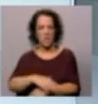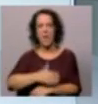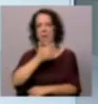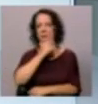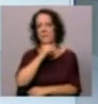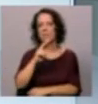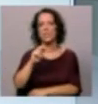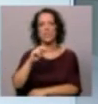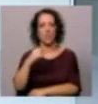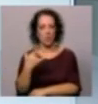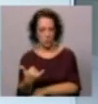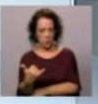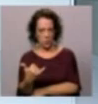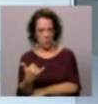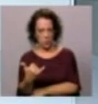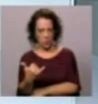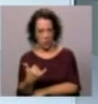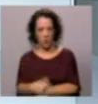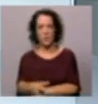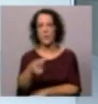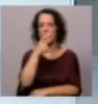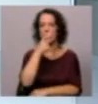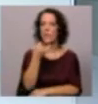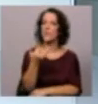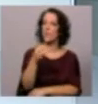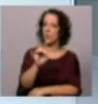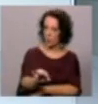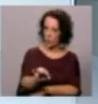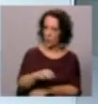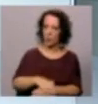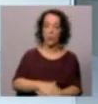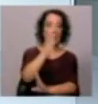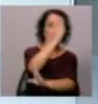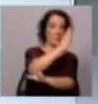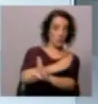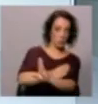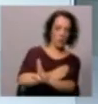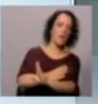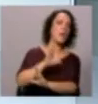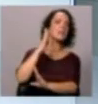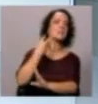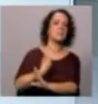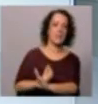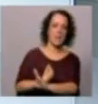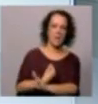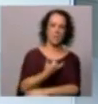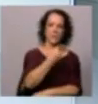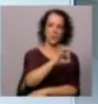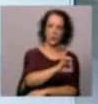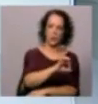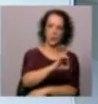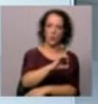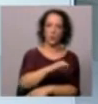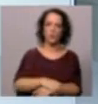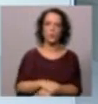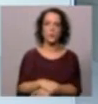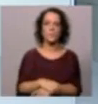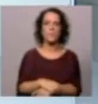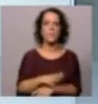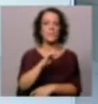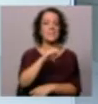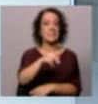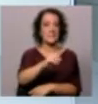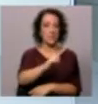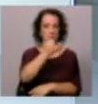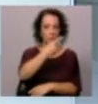32 graus, Faro com 28, no litoral 27 graus para Sagres, 29 para Sines e Setúbal com 31